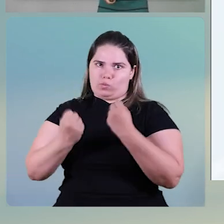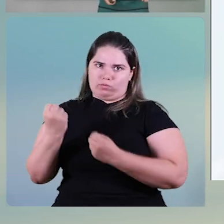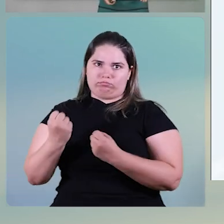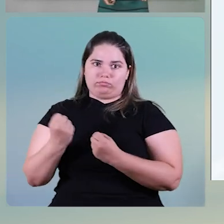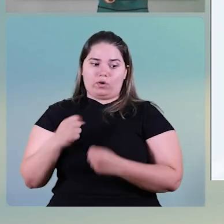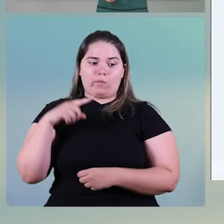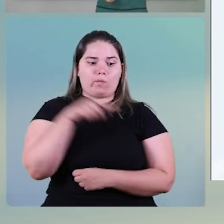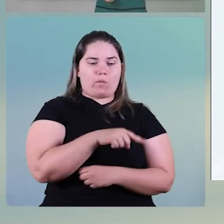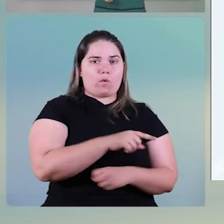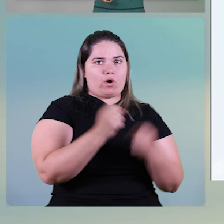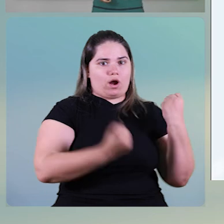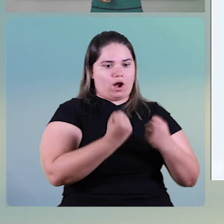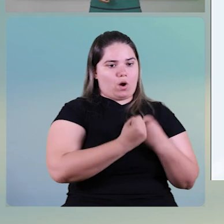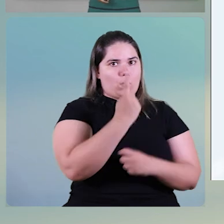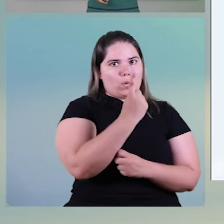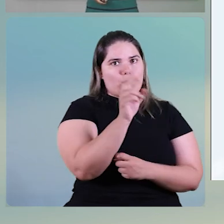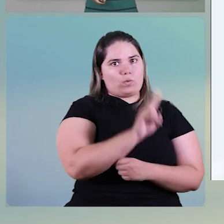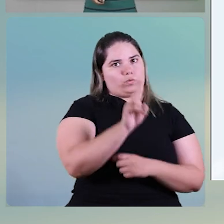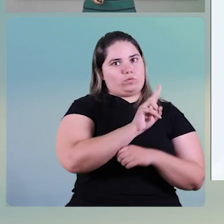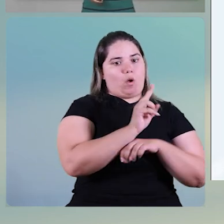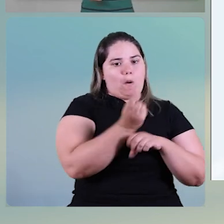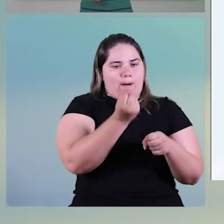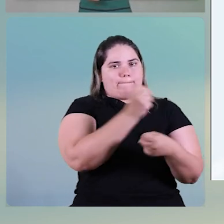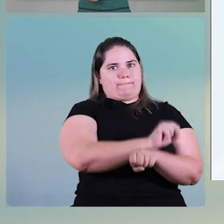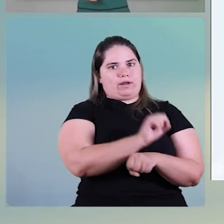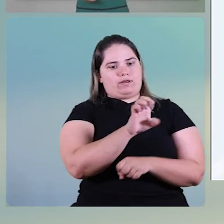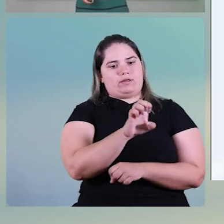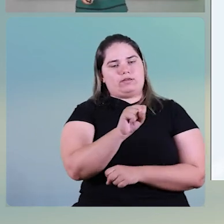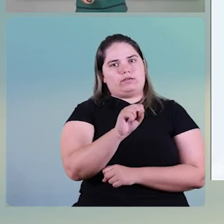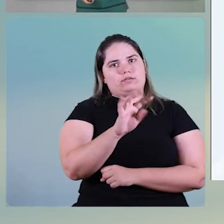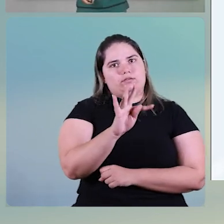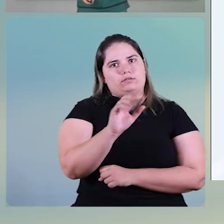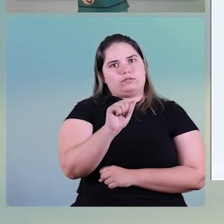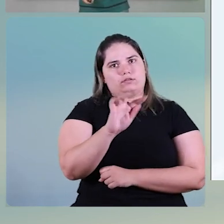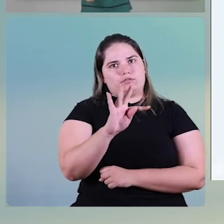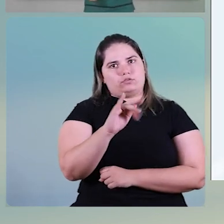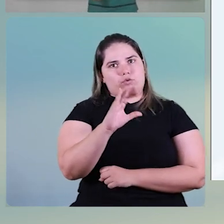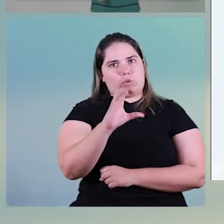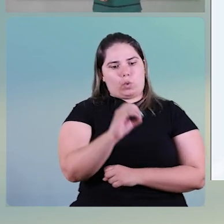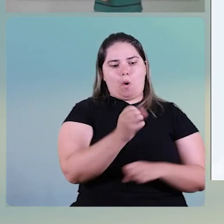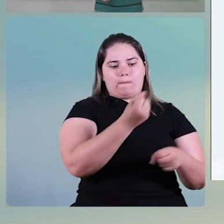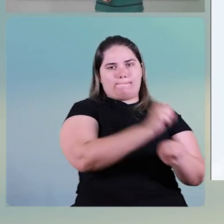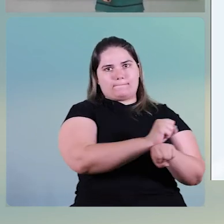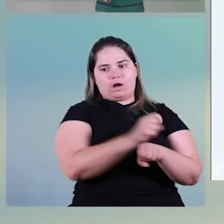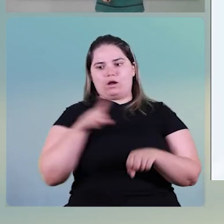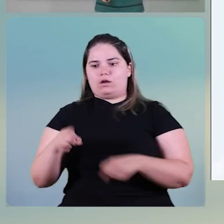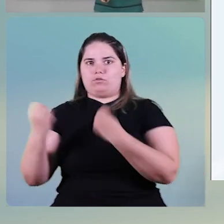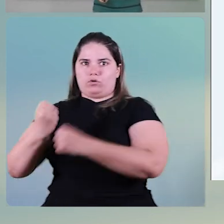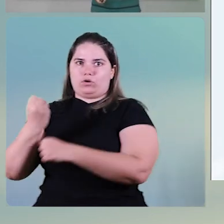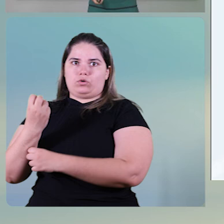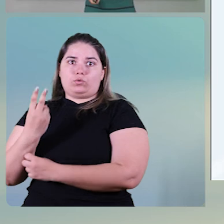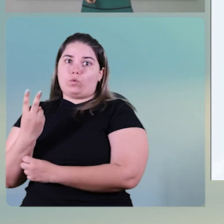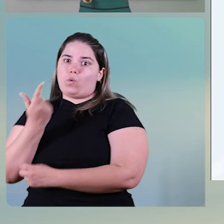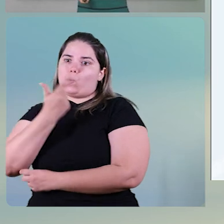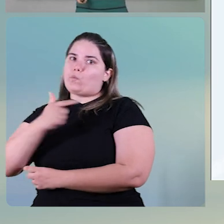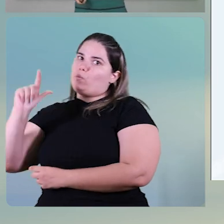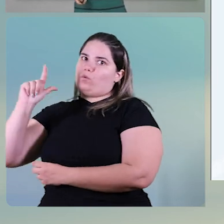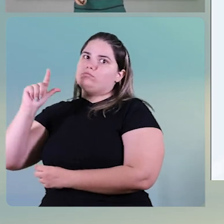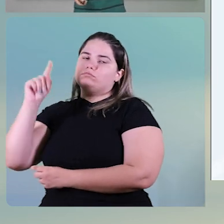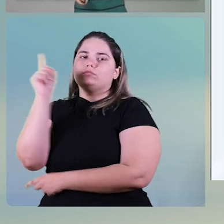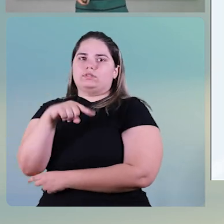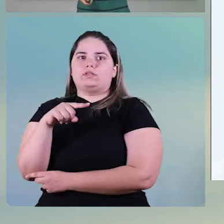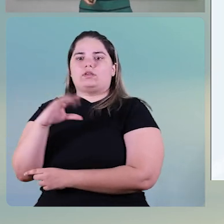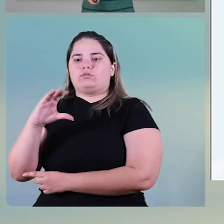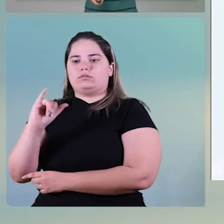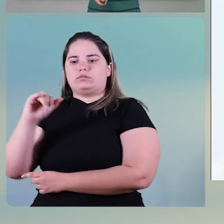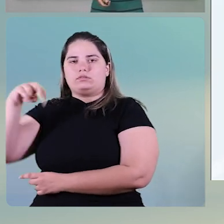estático e o carro 2 usa o coeficiente de atrito cinético. Ora, vamos agora para a equação de Torricelli. Por quê? Porque nós temos a